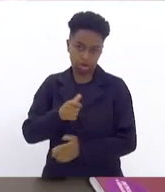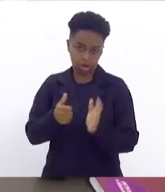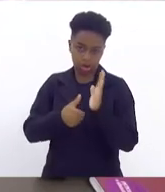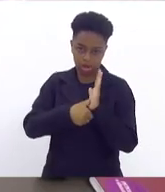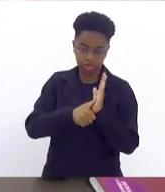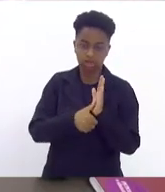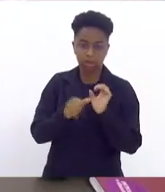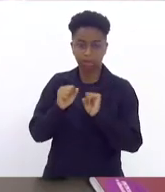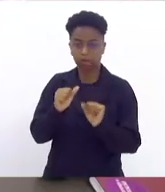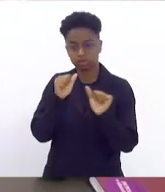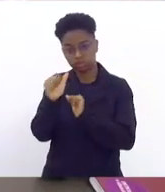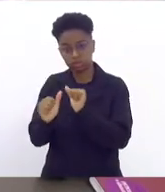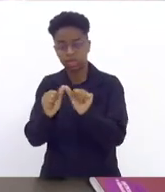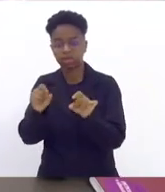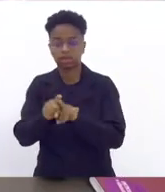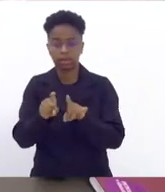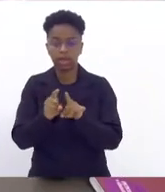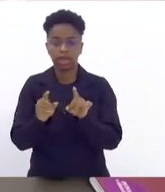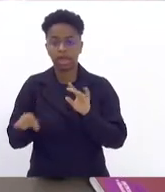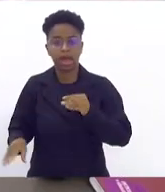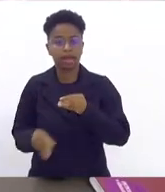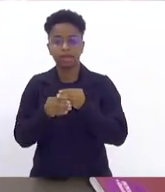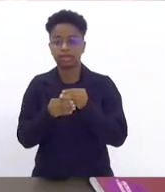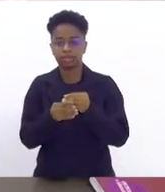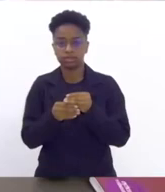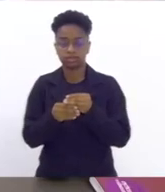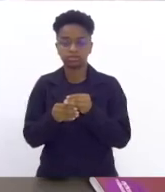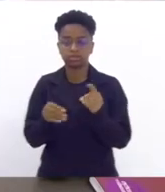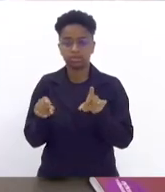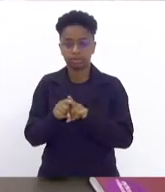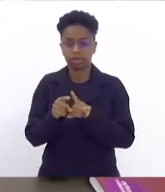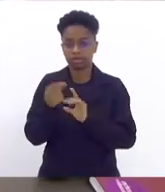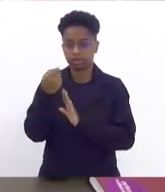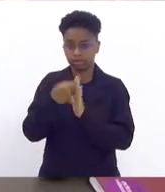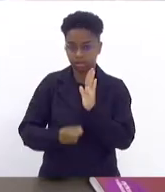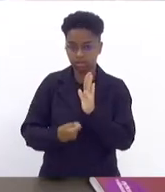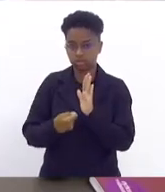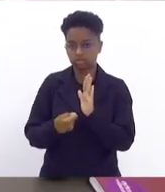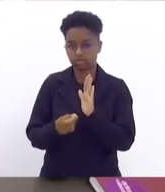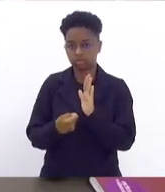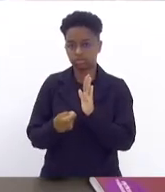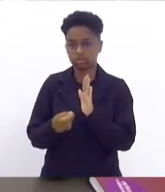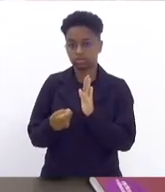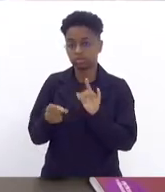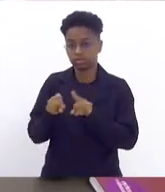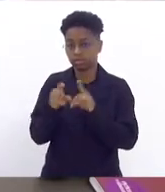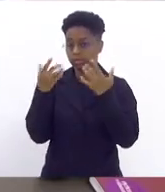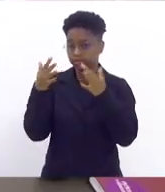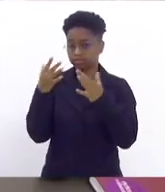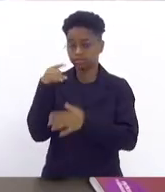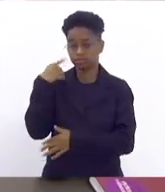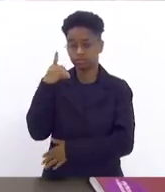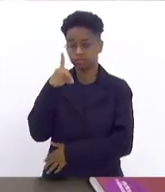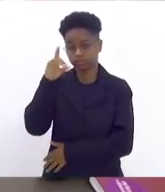podendo aprimorar também, acrescentará, somará ao texto da lei, que é muito meritória, parabenizando a deputada Tia Ju.